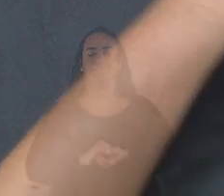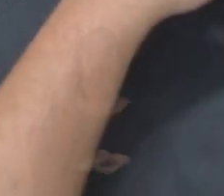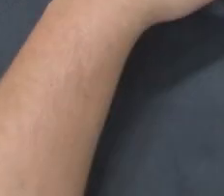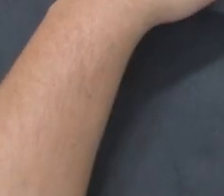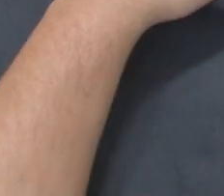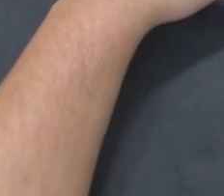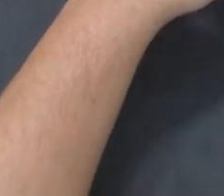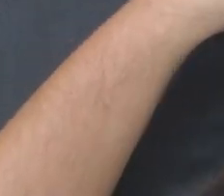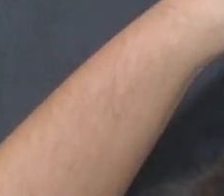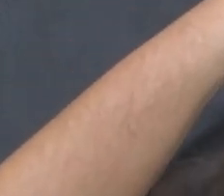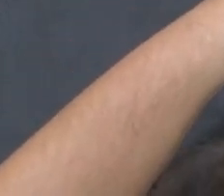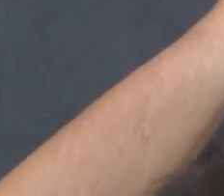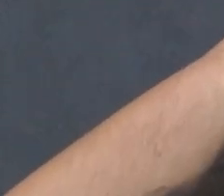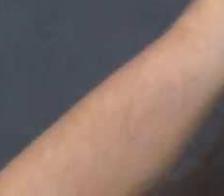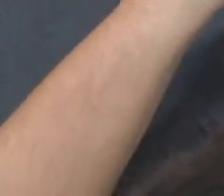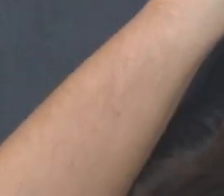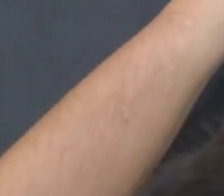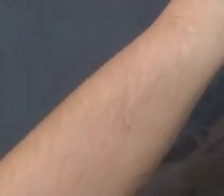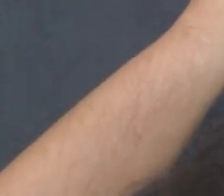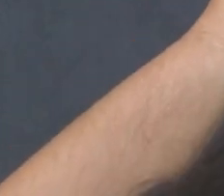sucessivamente.